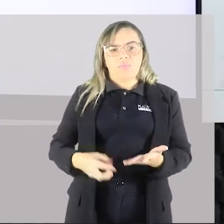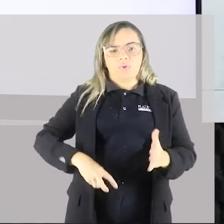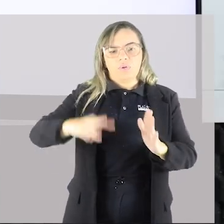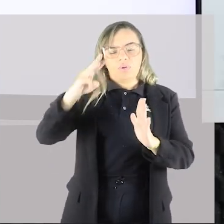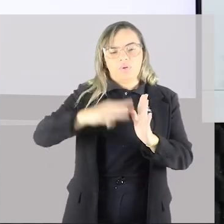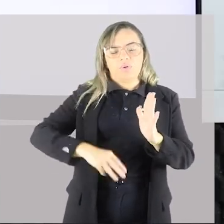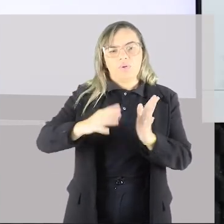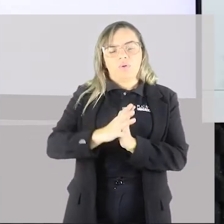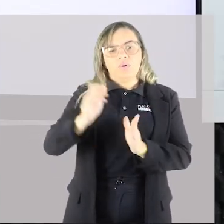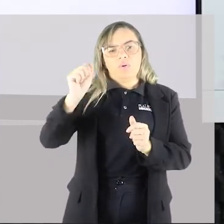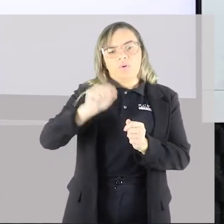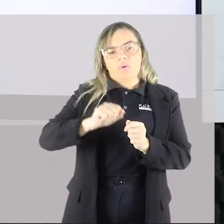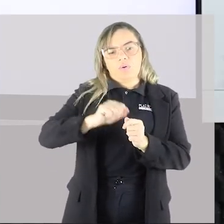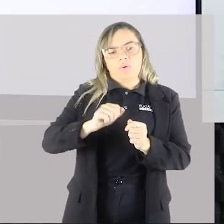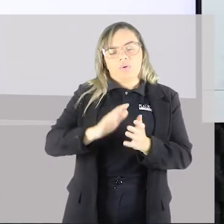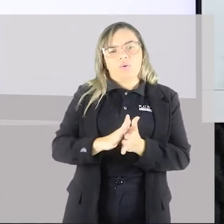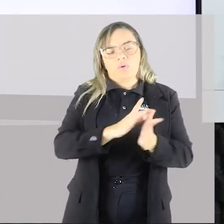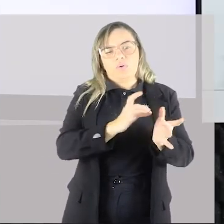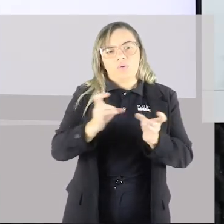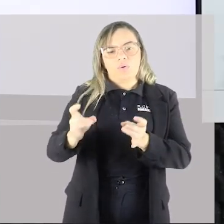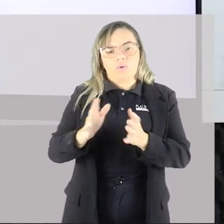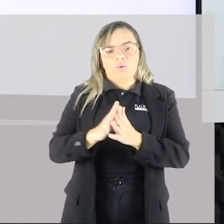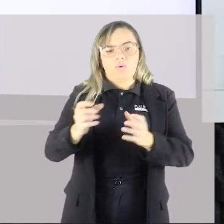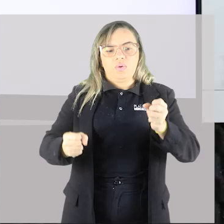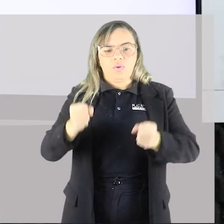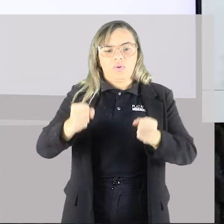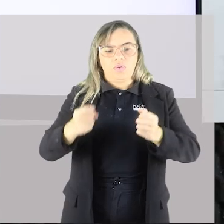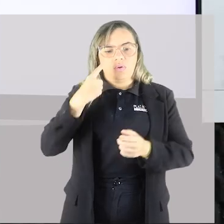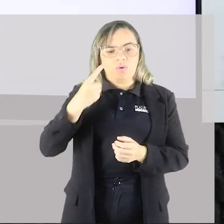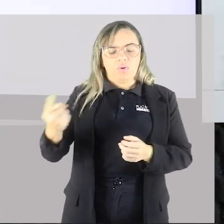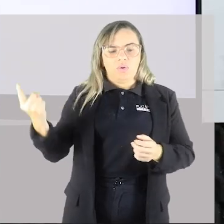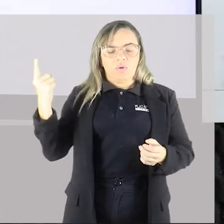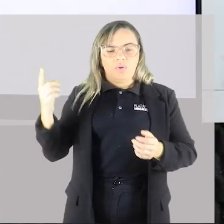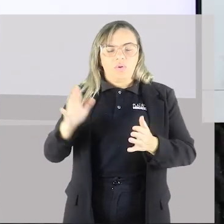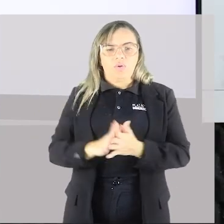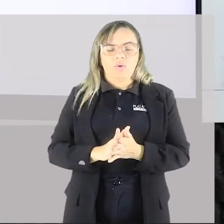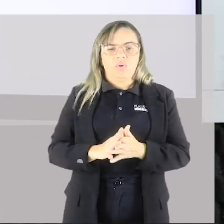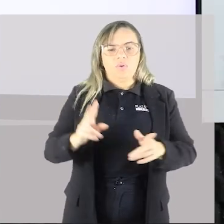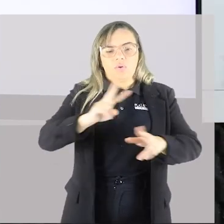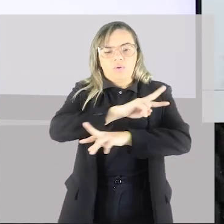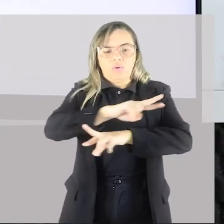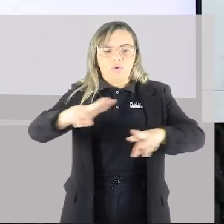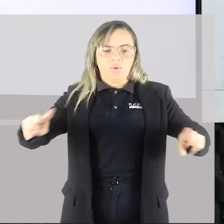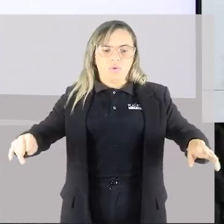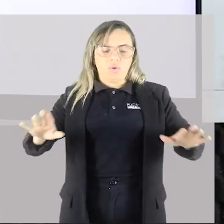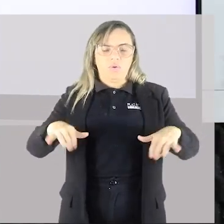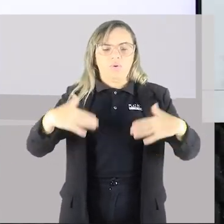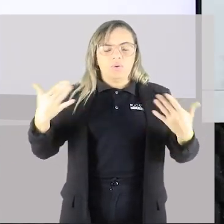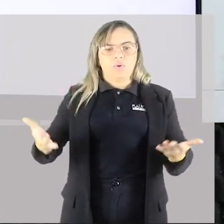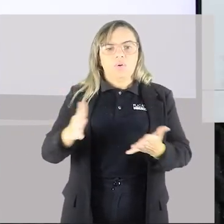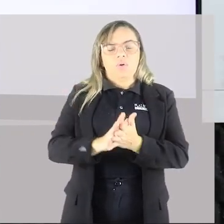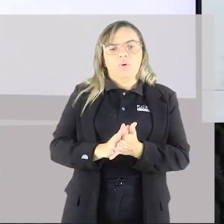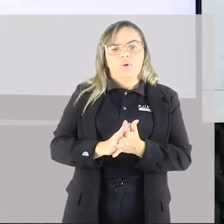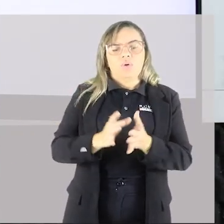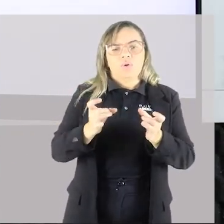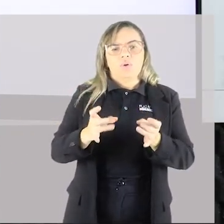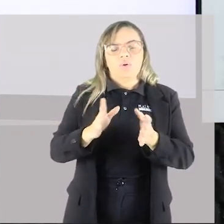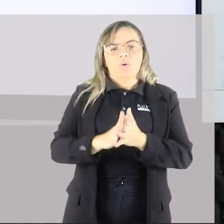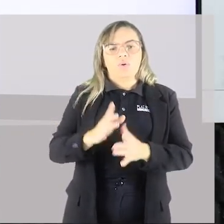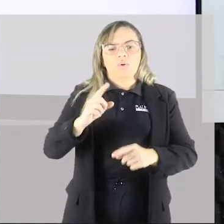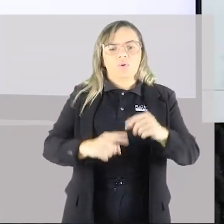produção, um método produtivo a partir de quê? Da diversificação da